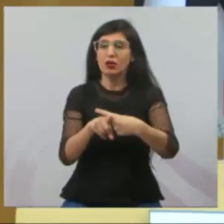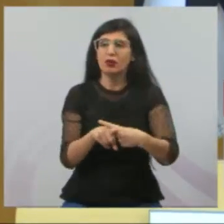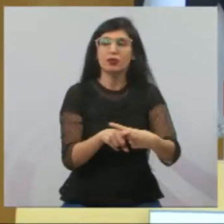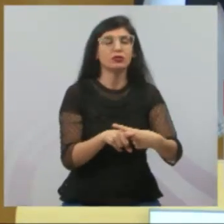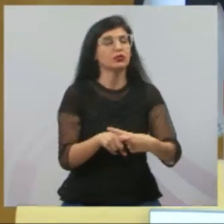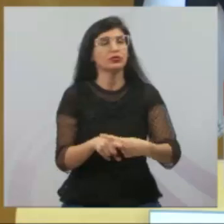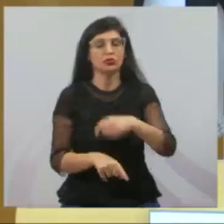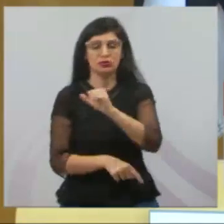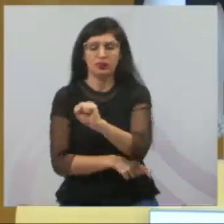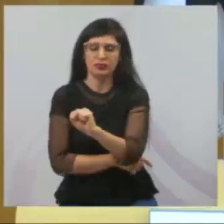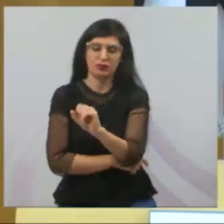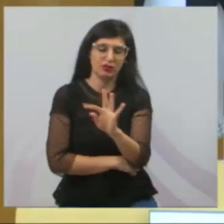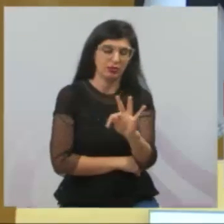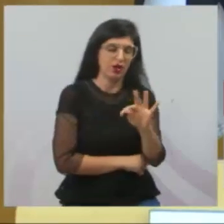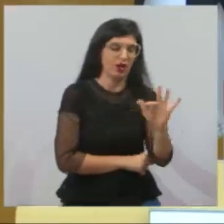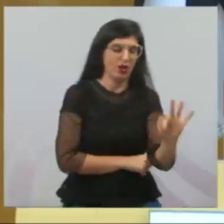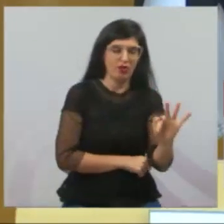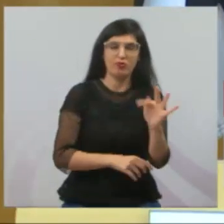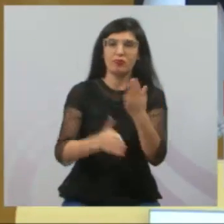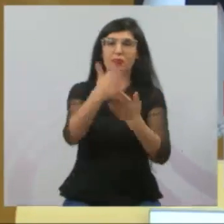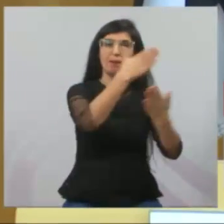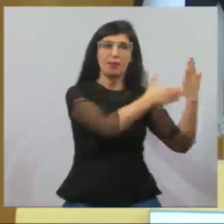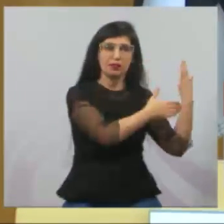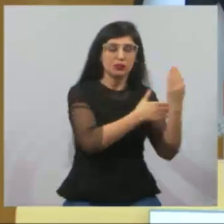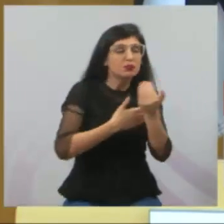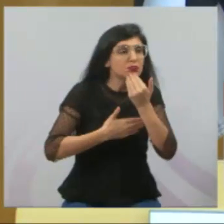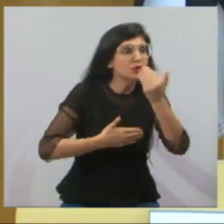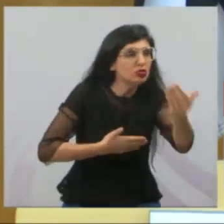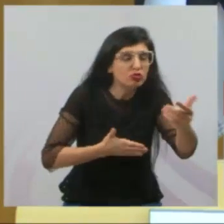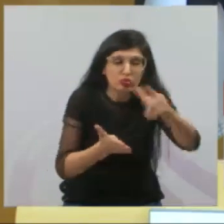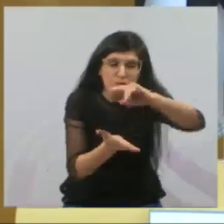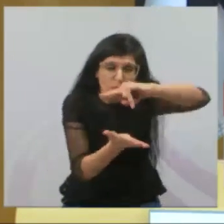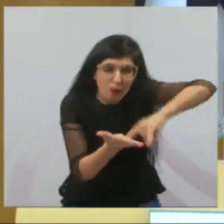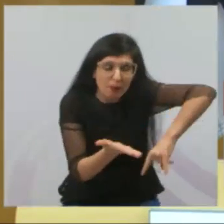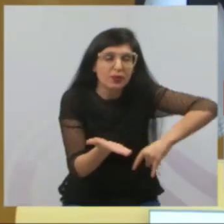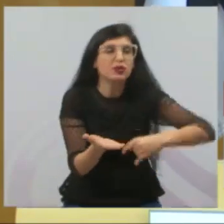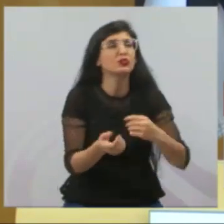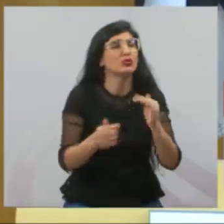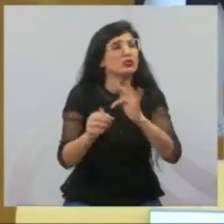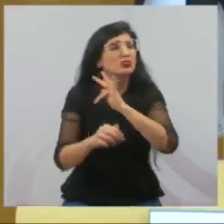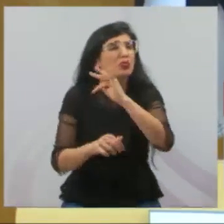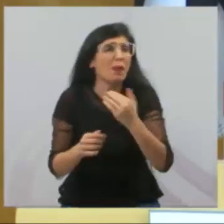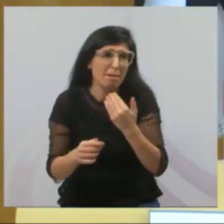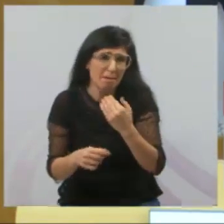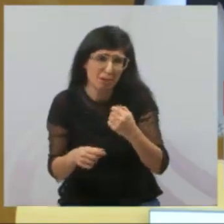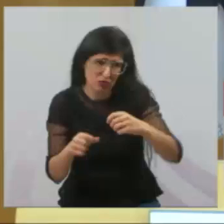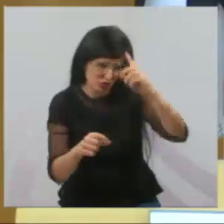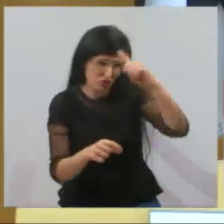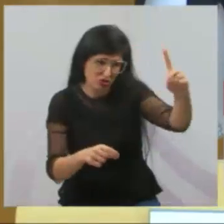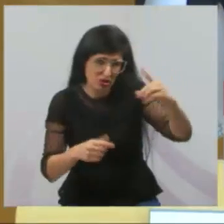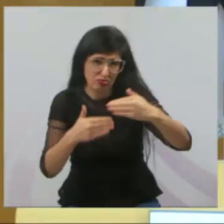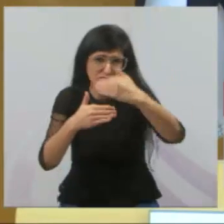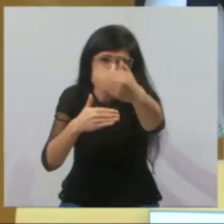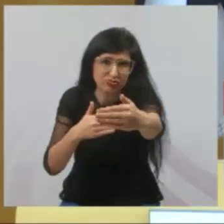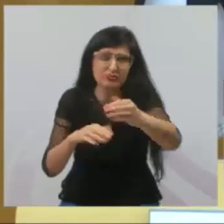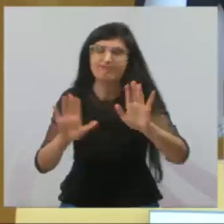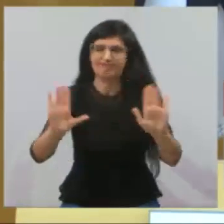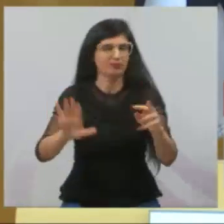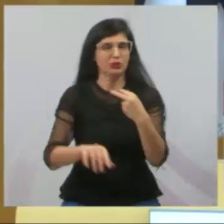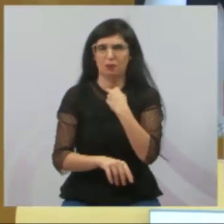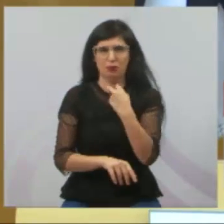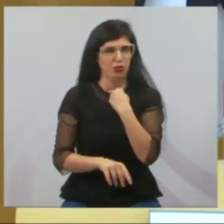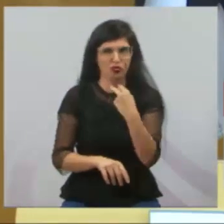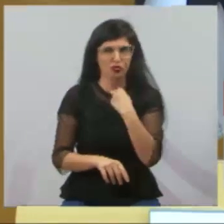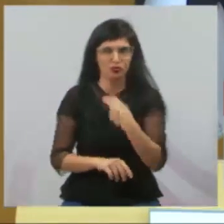liminar suspendendo o prazo. Porém, o STF não concedeu essa liminar suspendendo o prazo, que vence agora dia